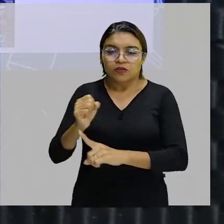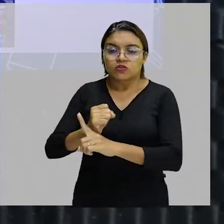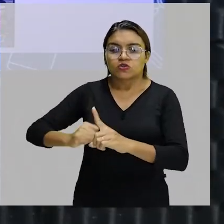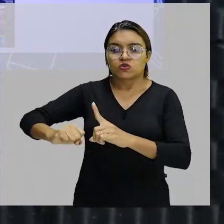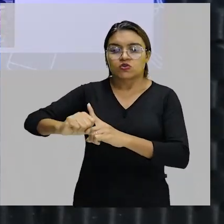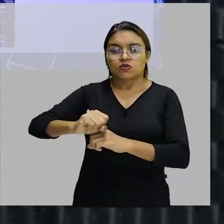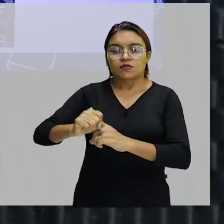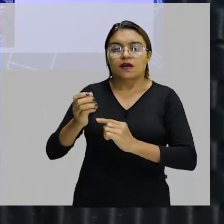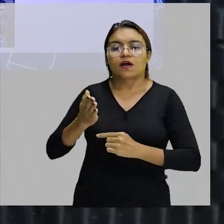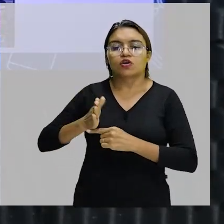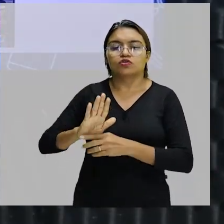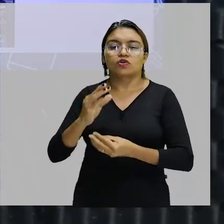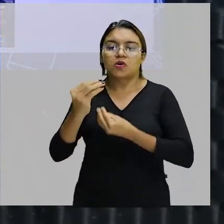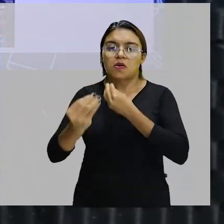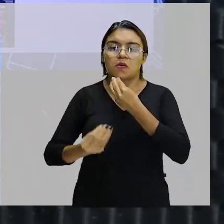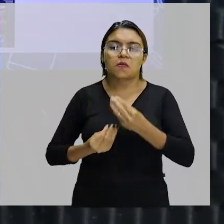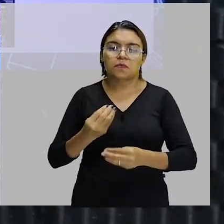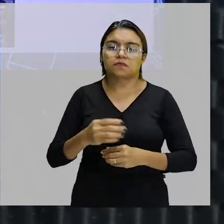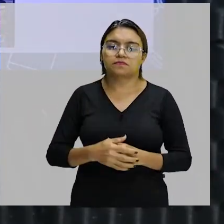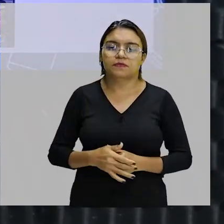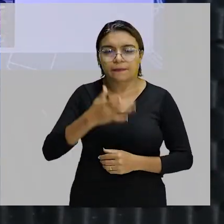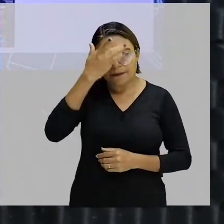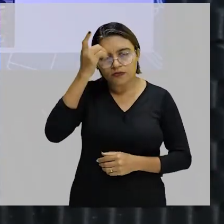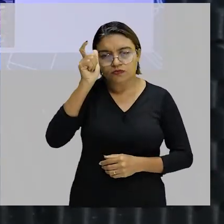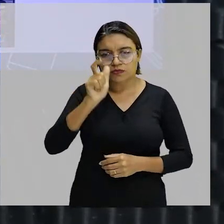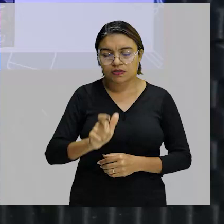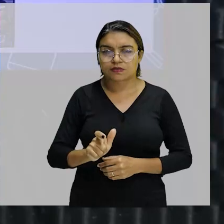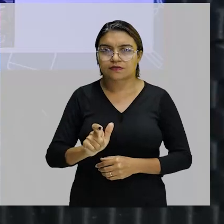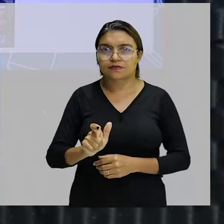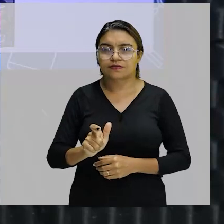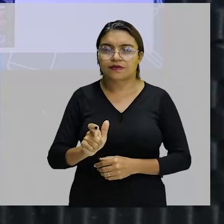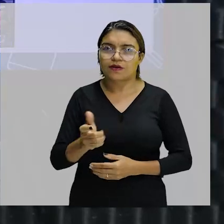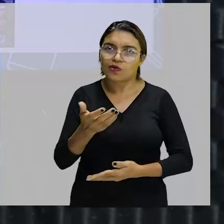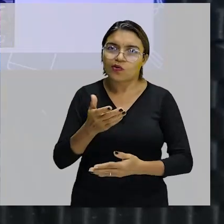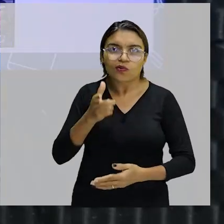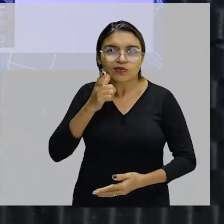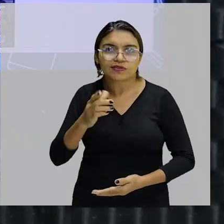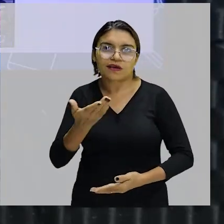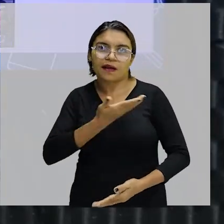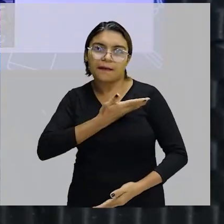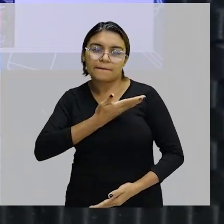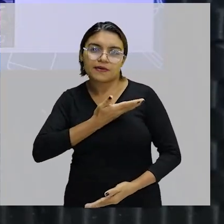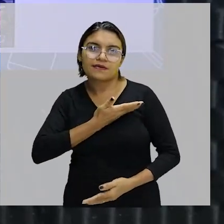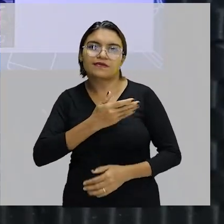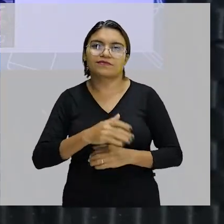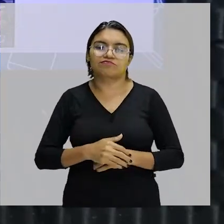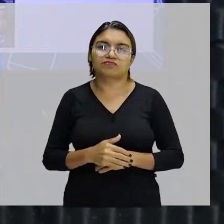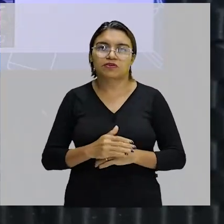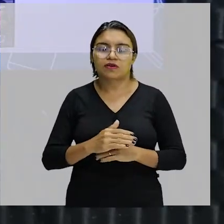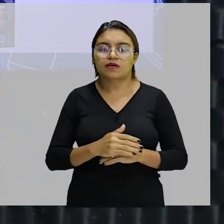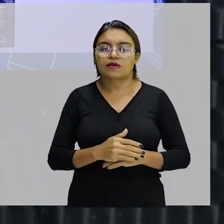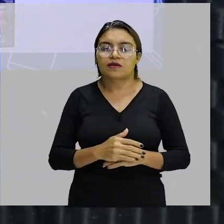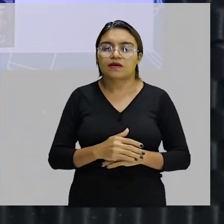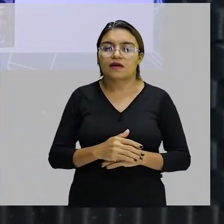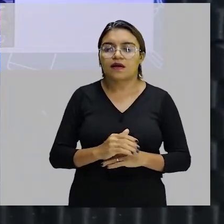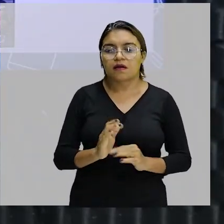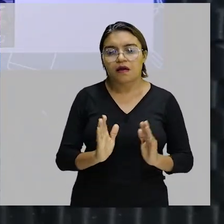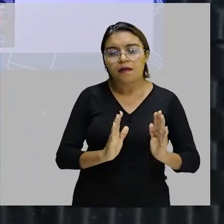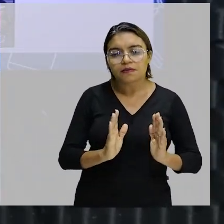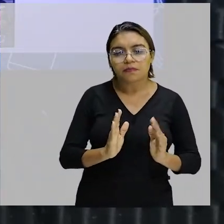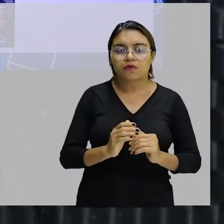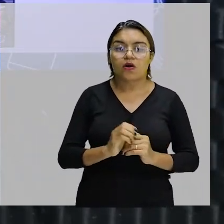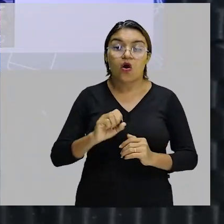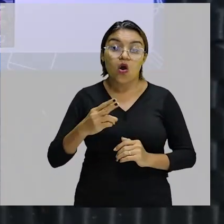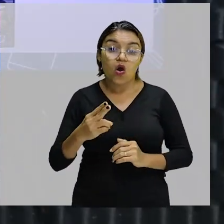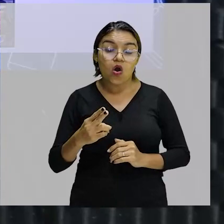sociais. Inevitavelmente o indivíduo fará amigos, seja por uma temporada, em outra cidade ou até mesmo